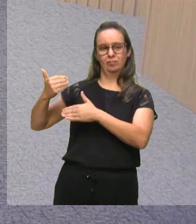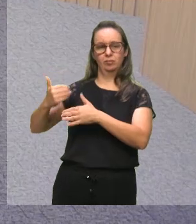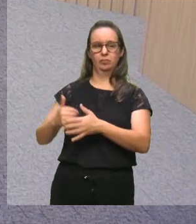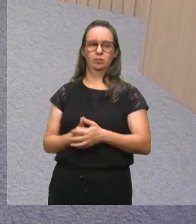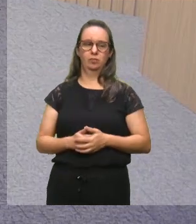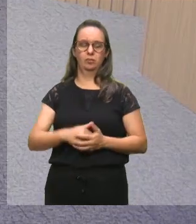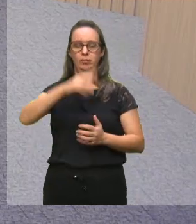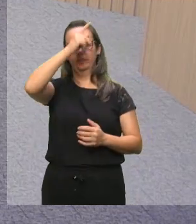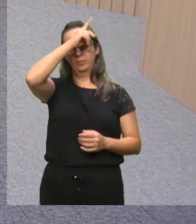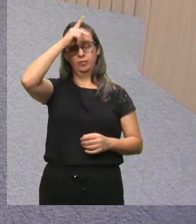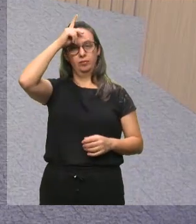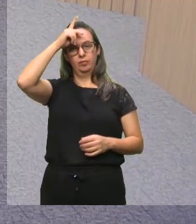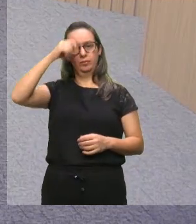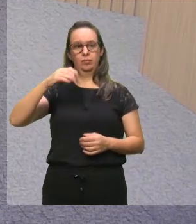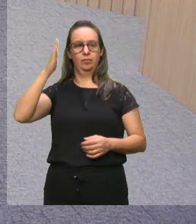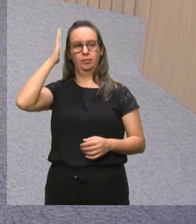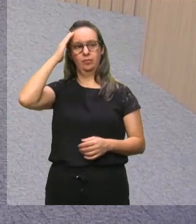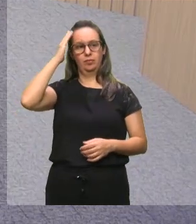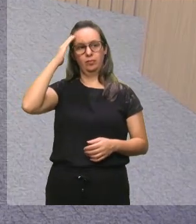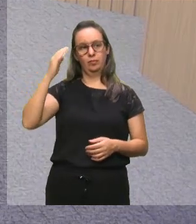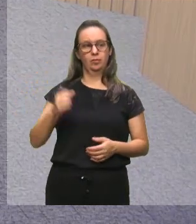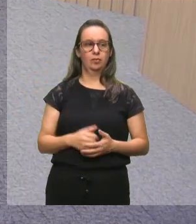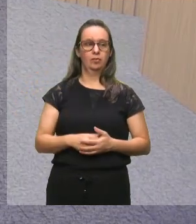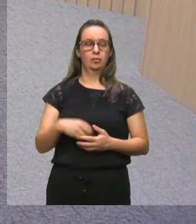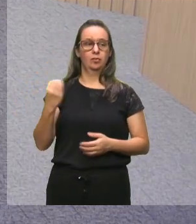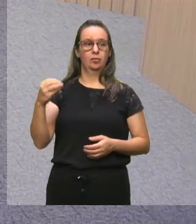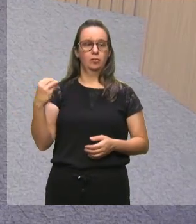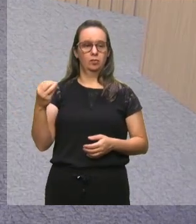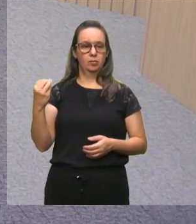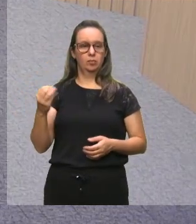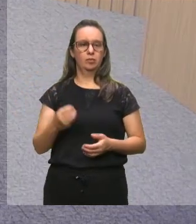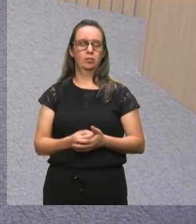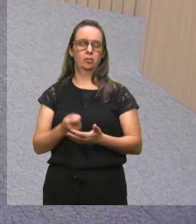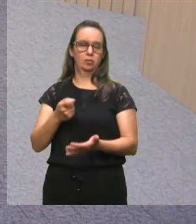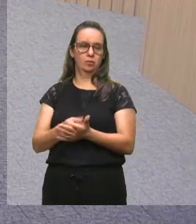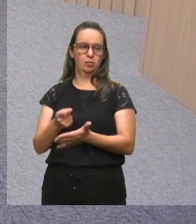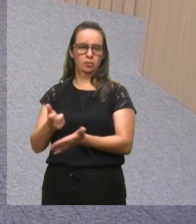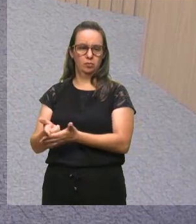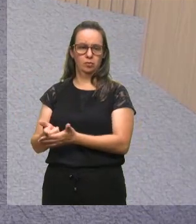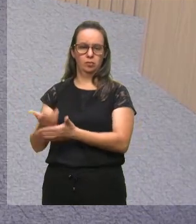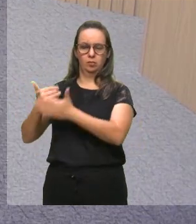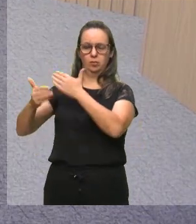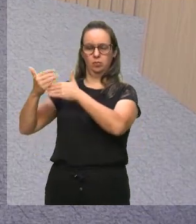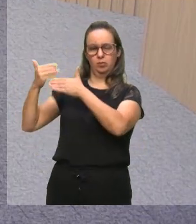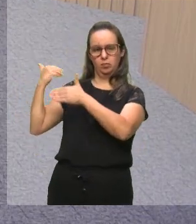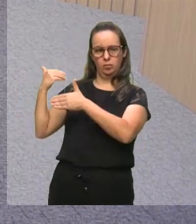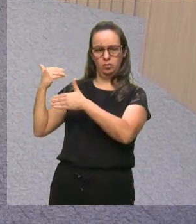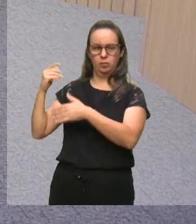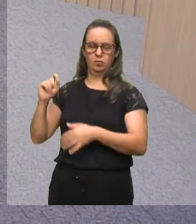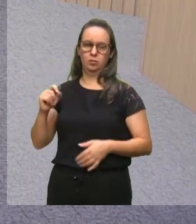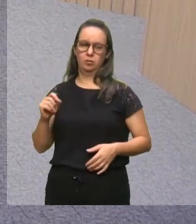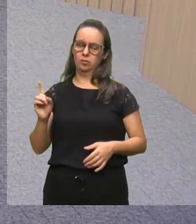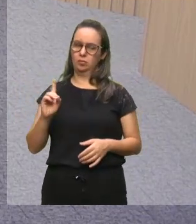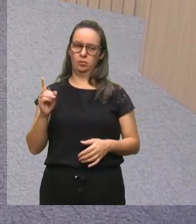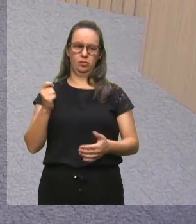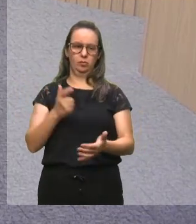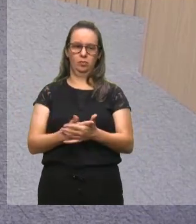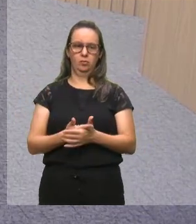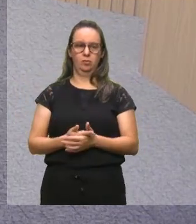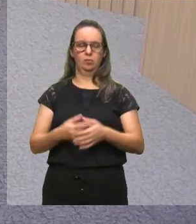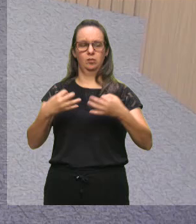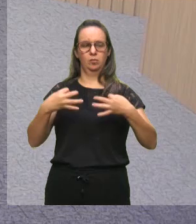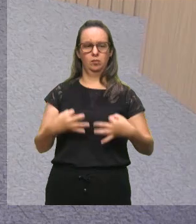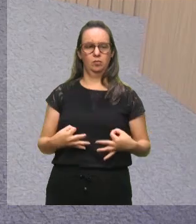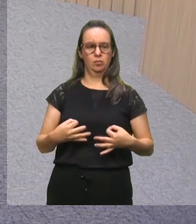tem um cálculo de quanto precisará ser pago referente ao retroativo, que por omissão ou negligência não foi pago no momento, e tudo isso já